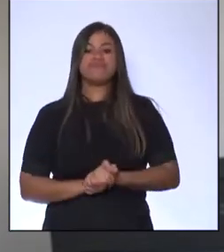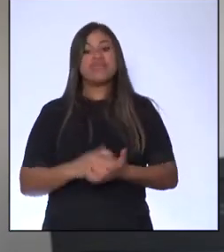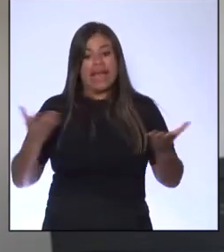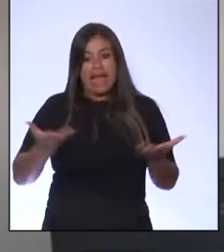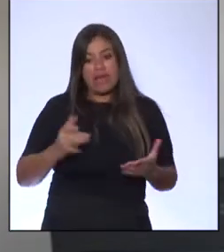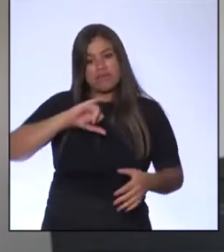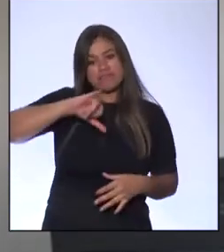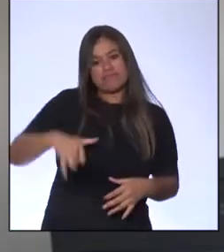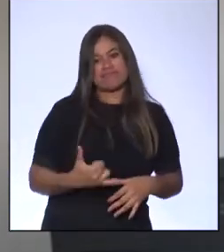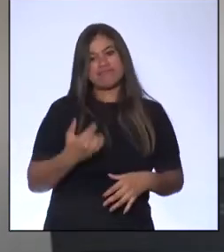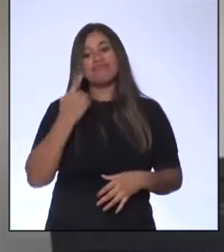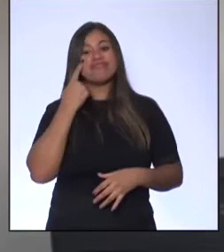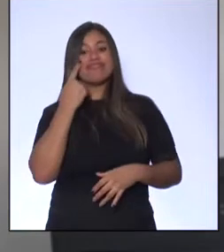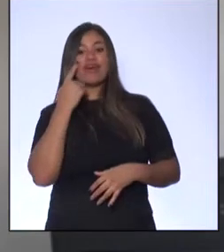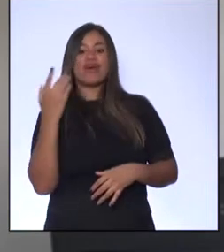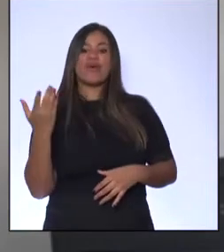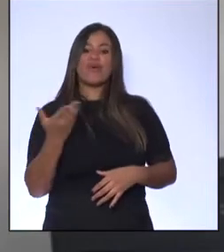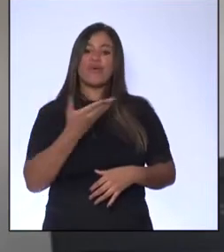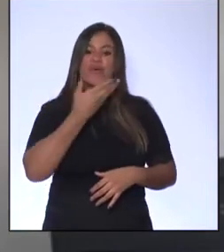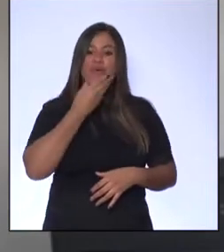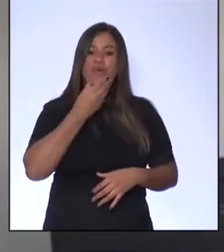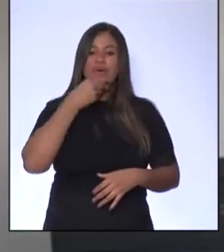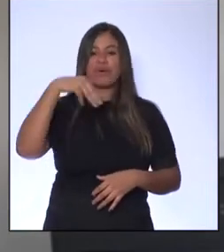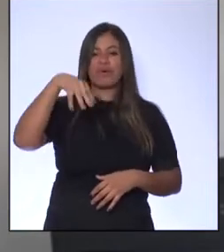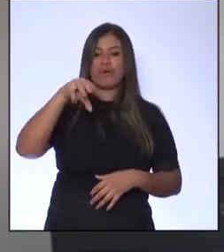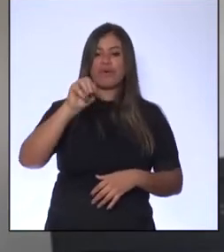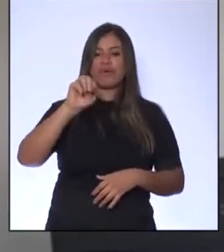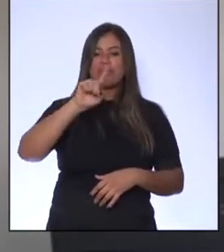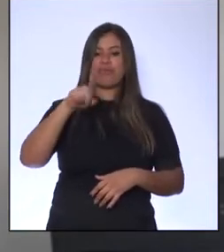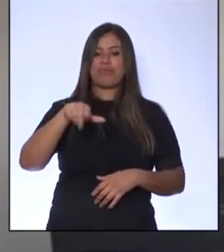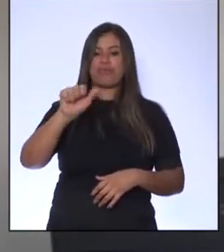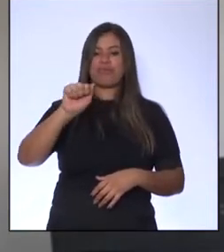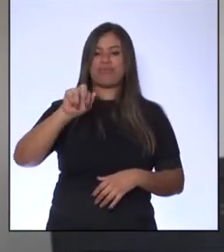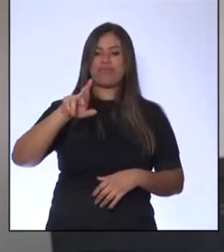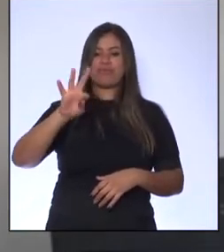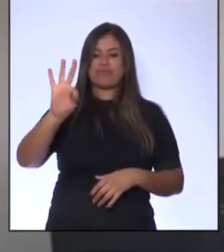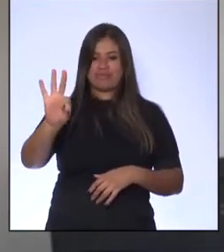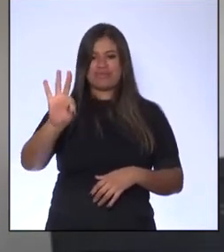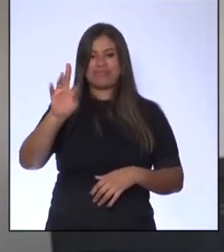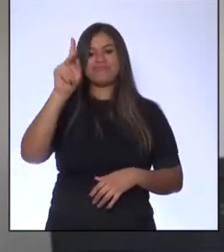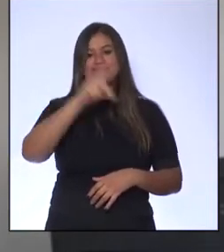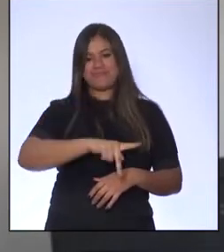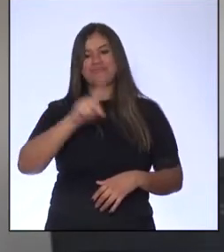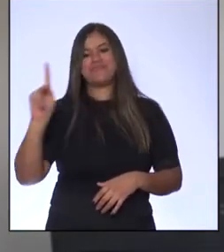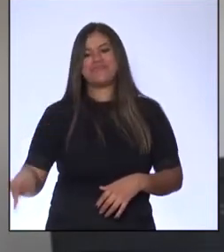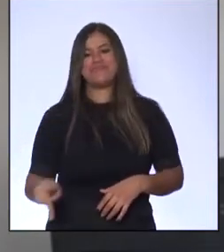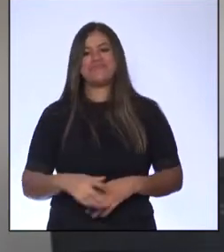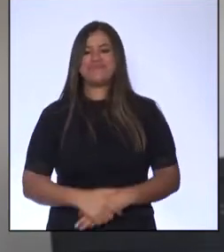fazer perguntas. Com a palavra, meu querido convidado, o professor Mozart Ramos.